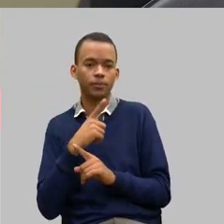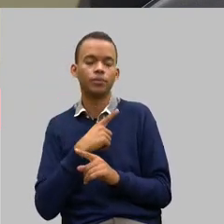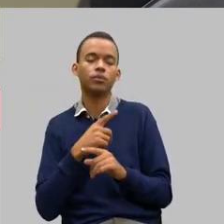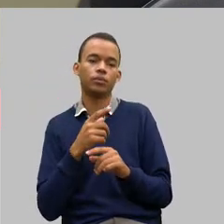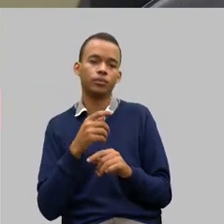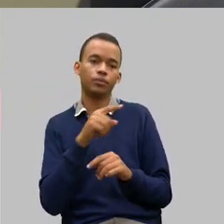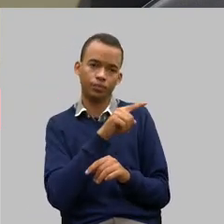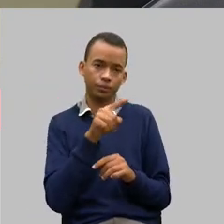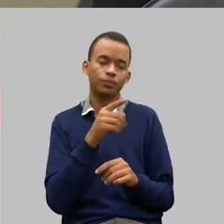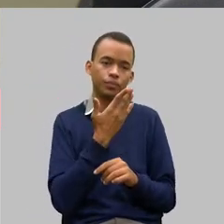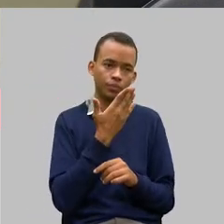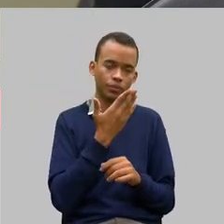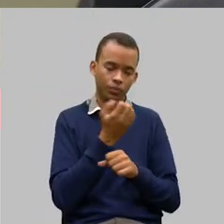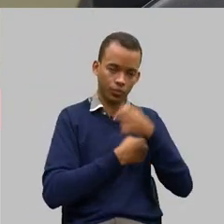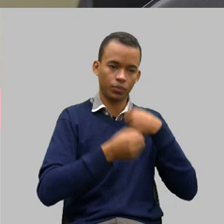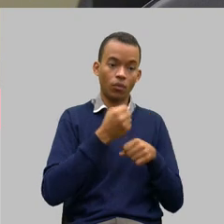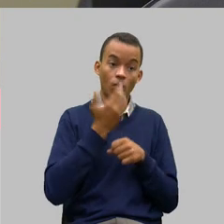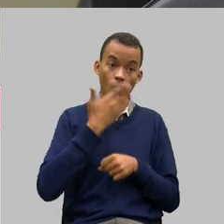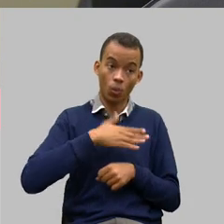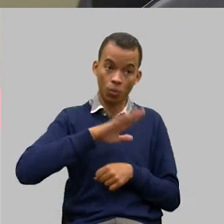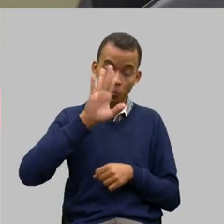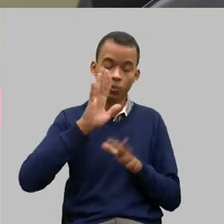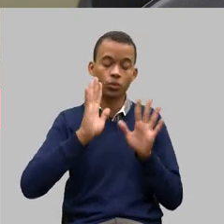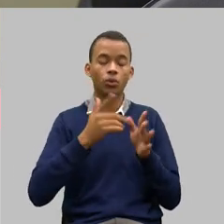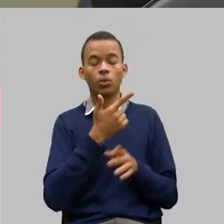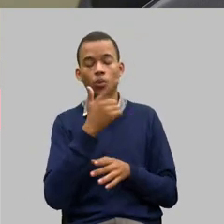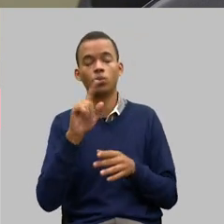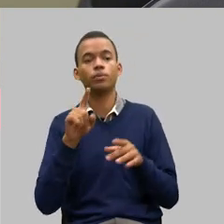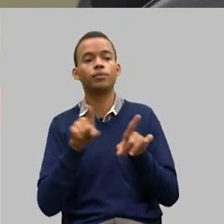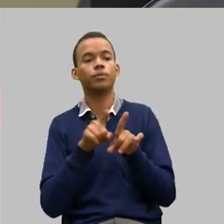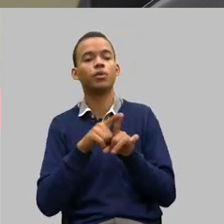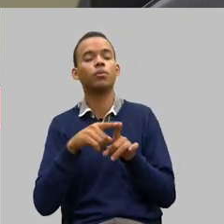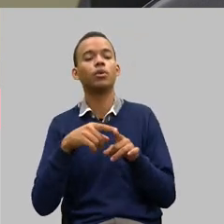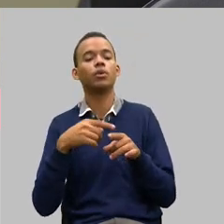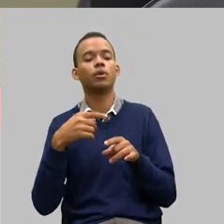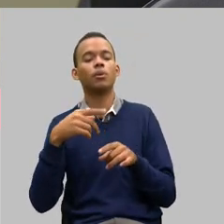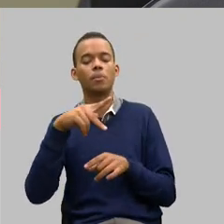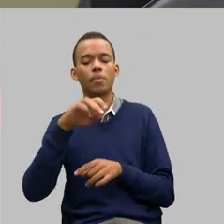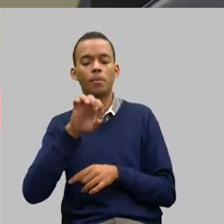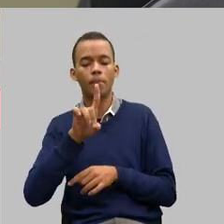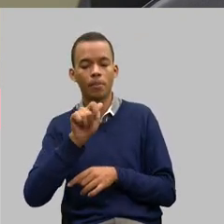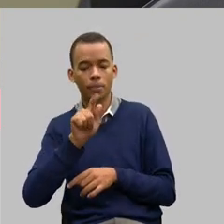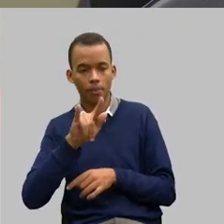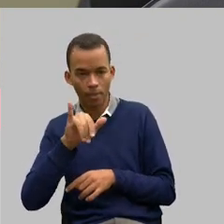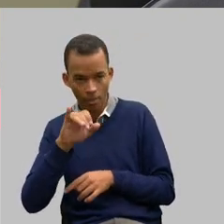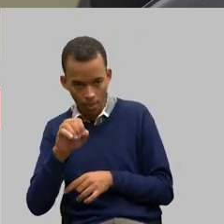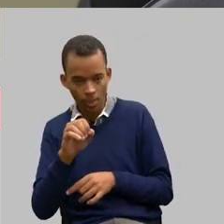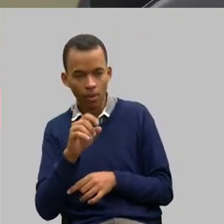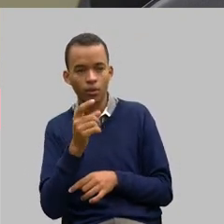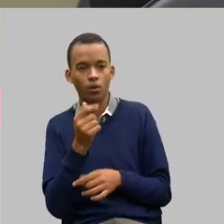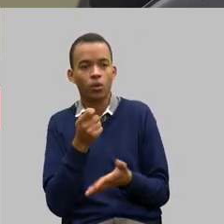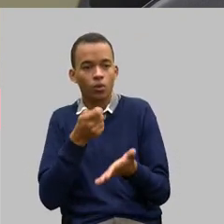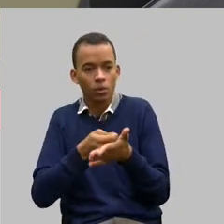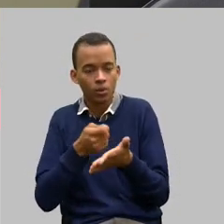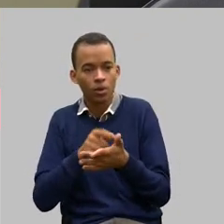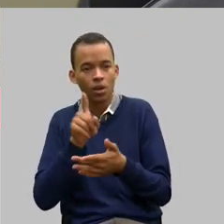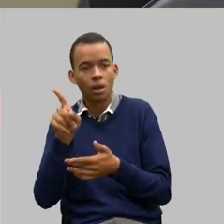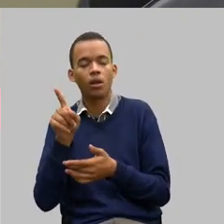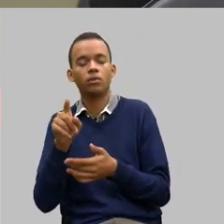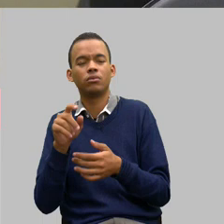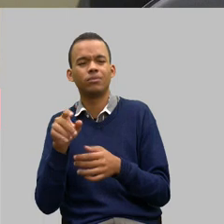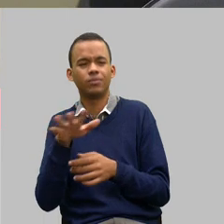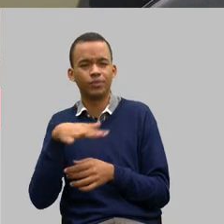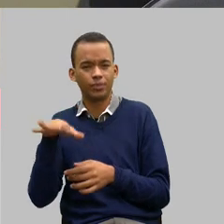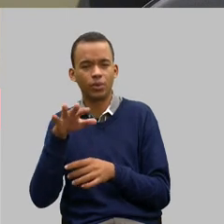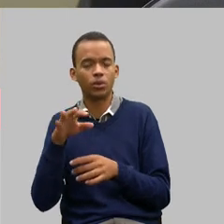passado Qual a previsão para início da cobrança de pedágio no lote rodoviário administrado pelo epr vias do café houve